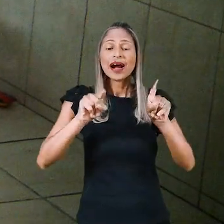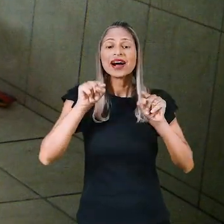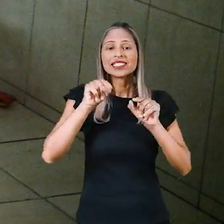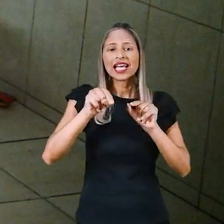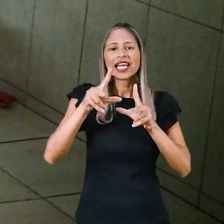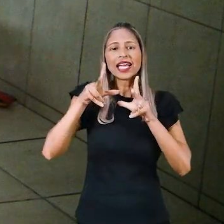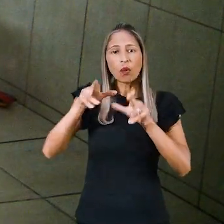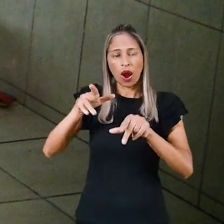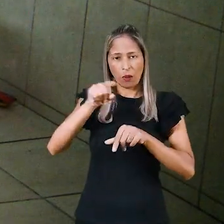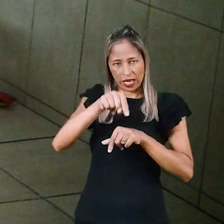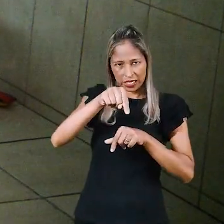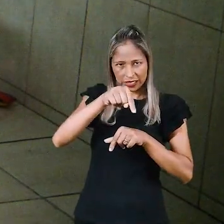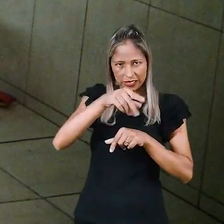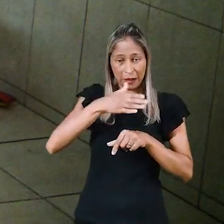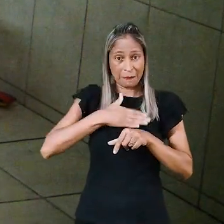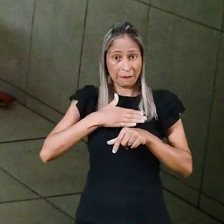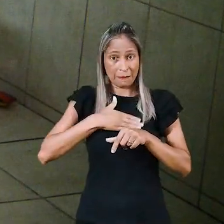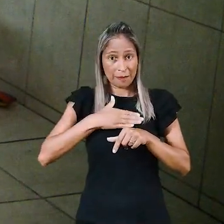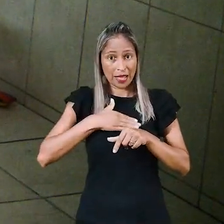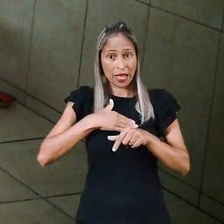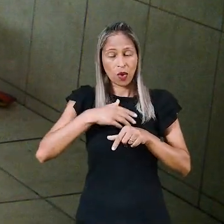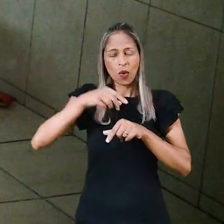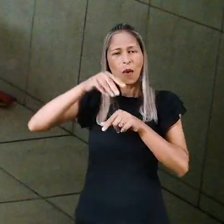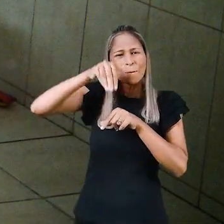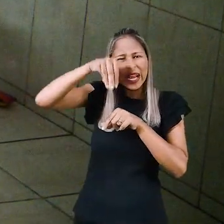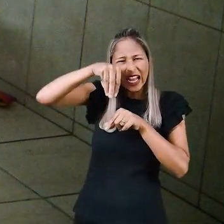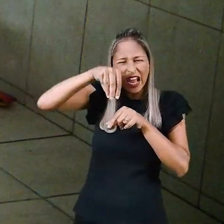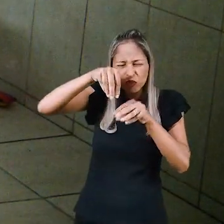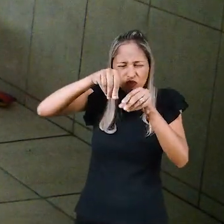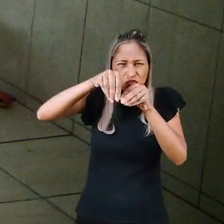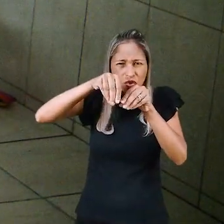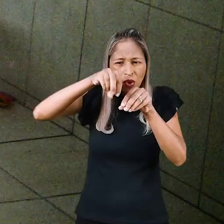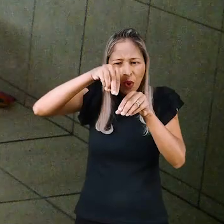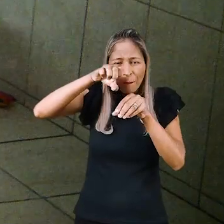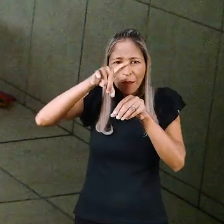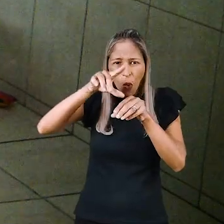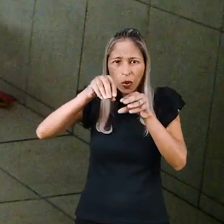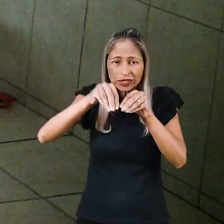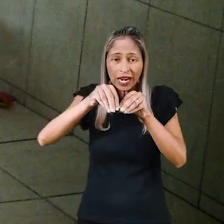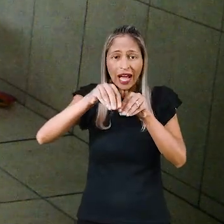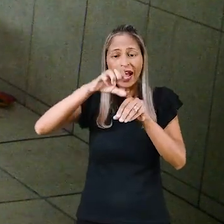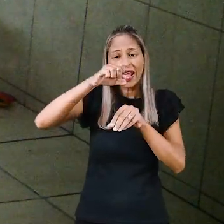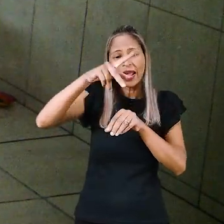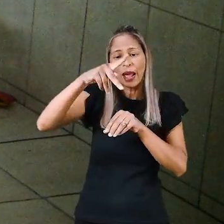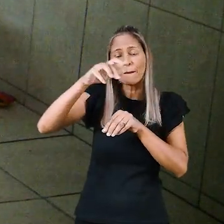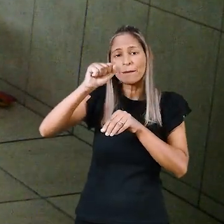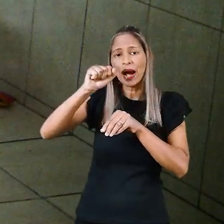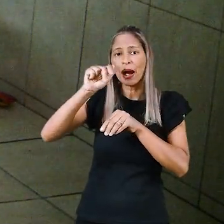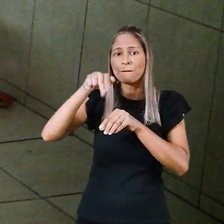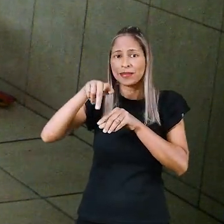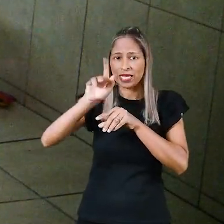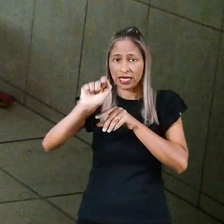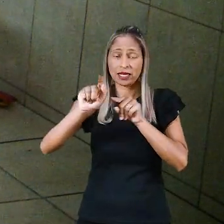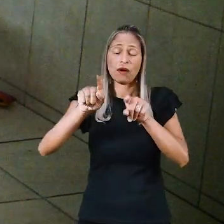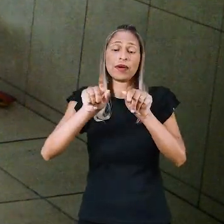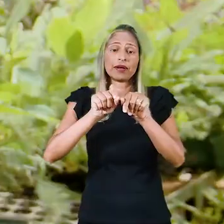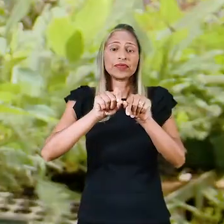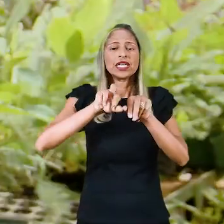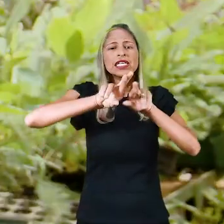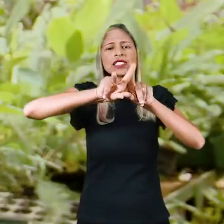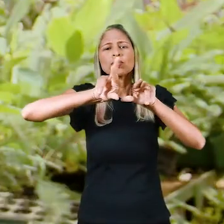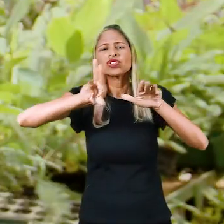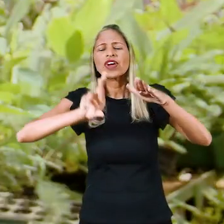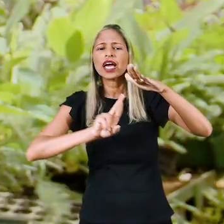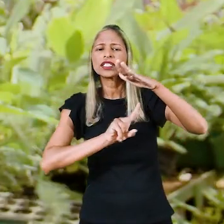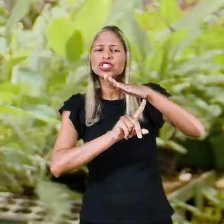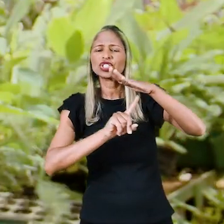Mas esse é igual esse mesmo. Esse meu foi muda que eu apanhei lá na EPAMIG e plantei na minha casa.